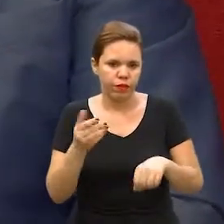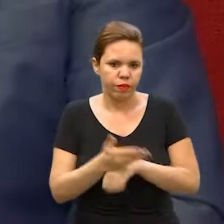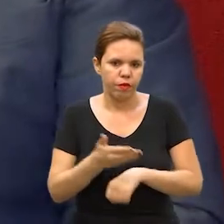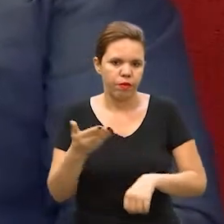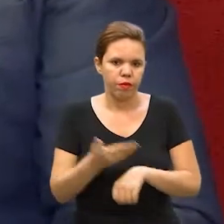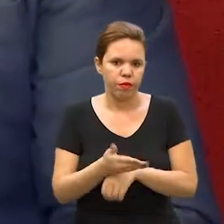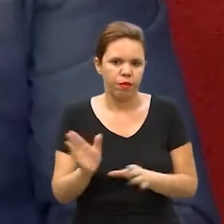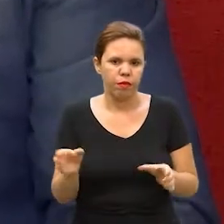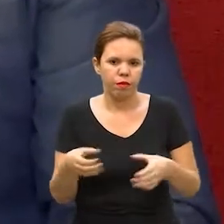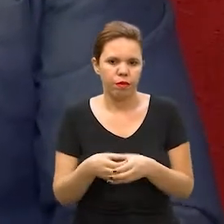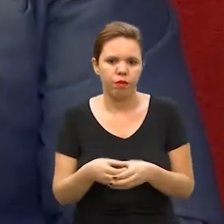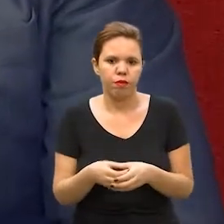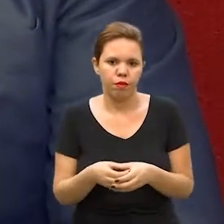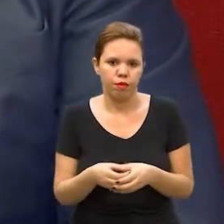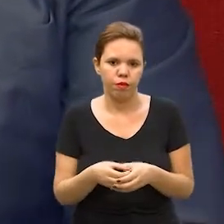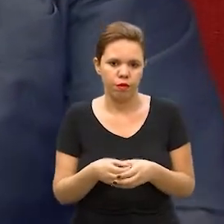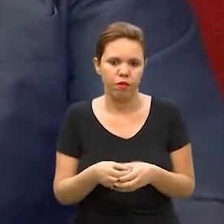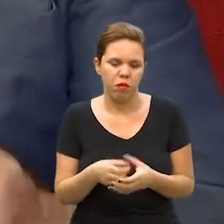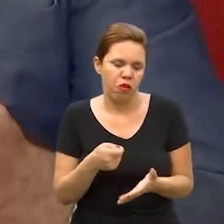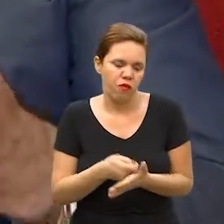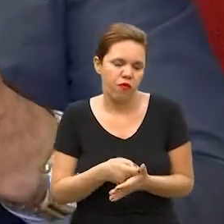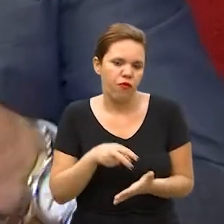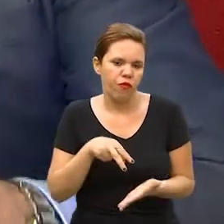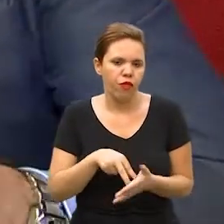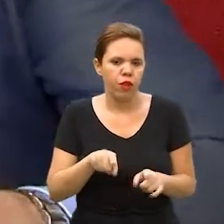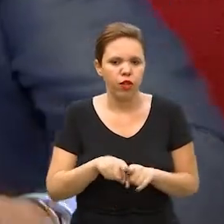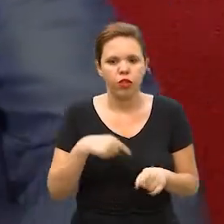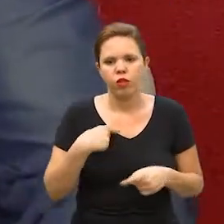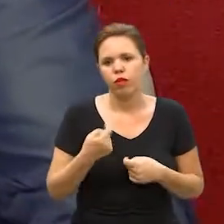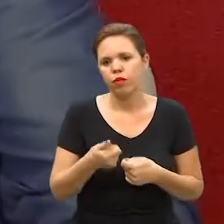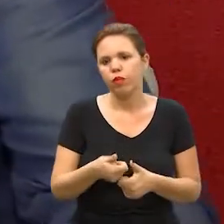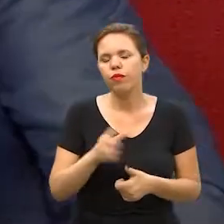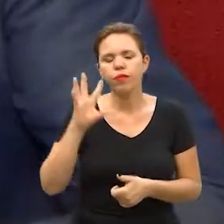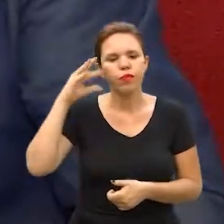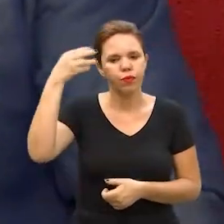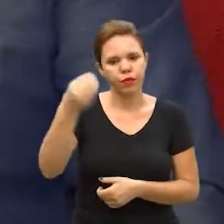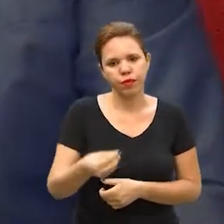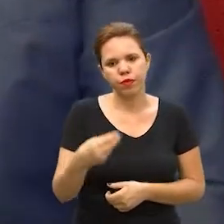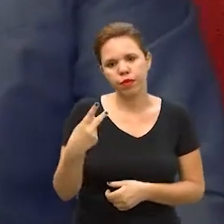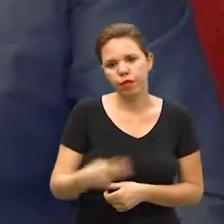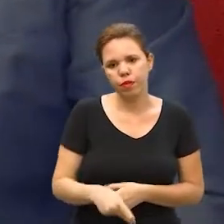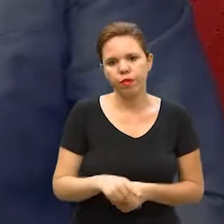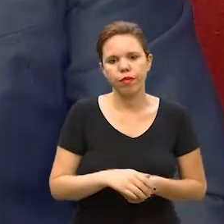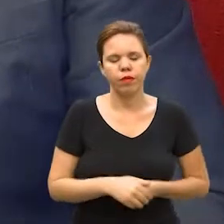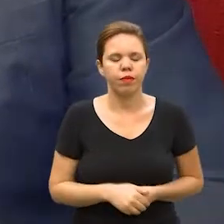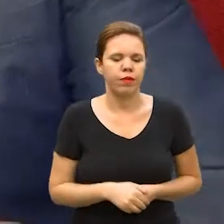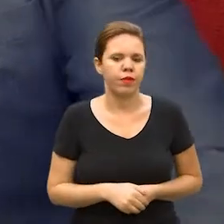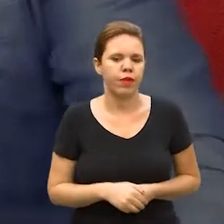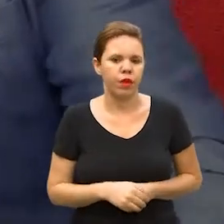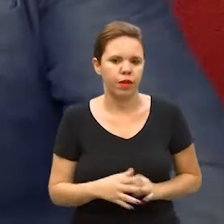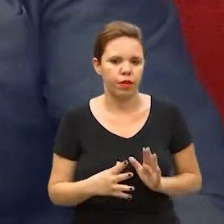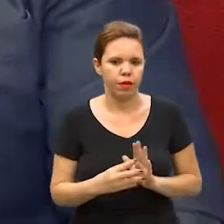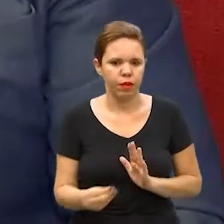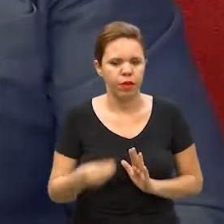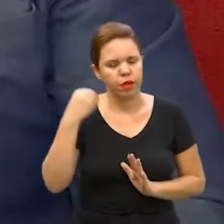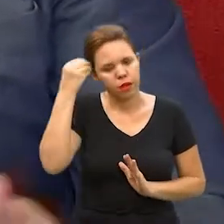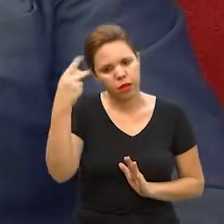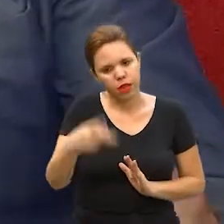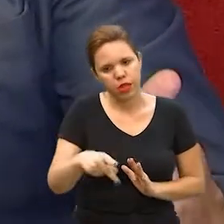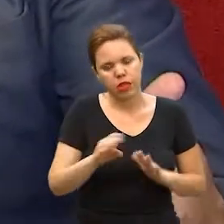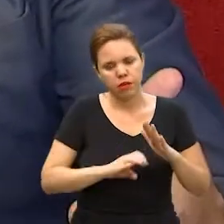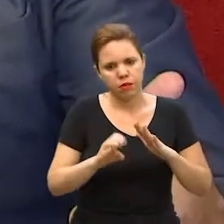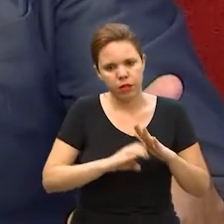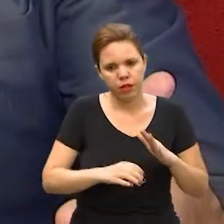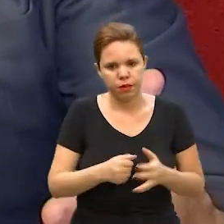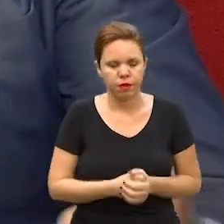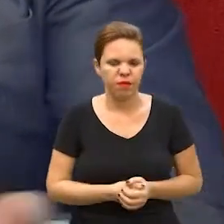desse grupo, né, de uma forma um pouco mais contundente, acaba nos dando o conhecimento delas, e o conhecimento da existência delas, de tal